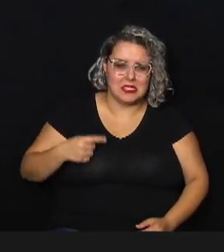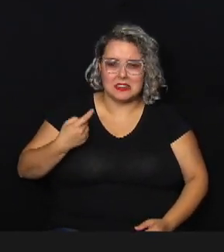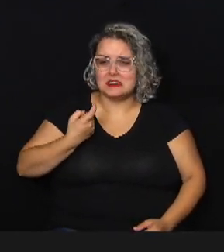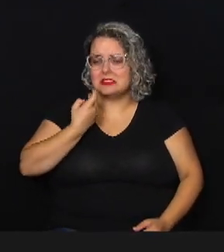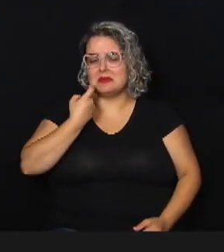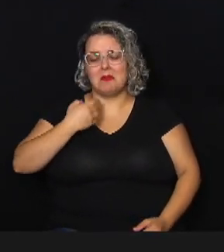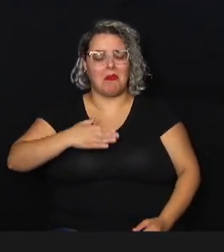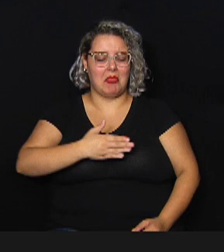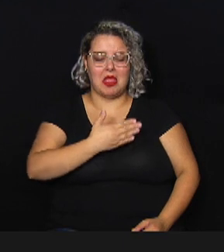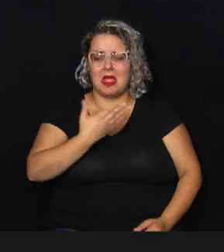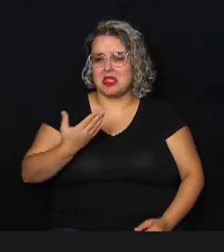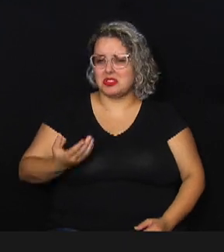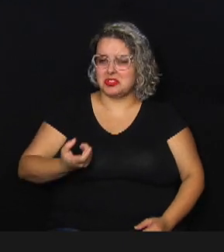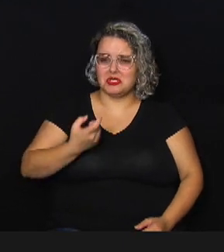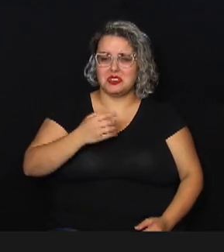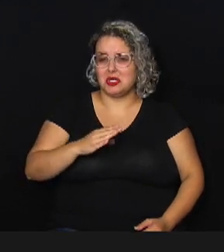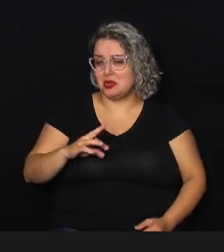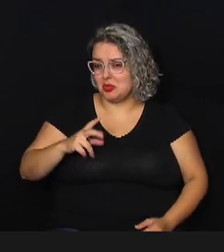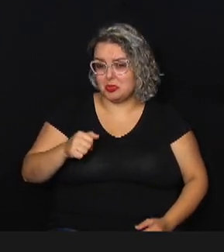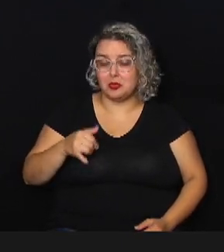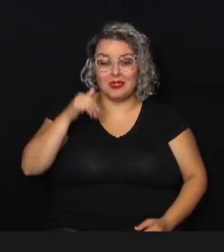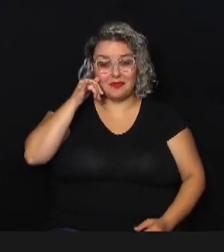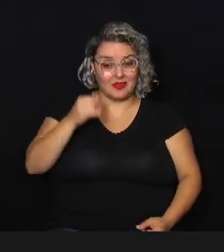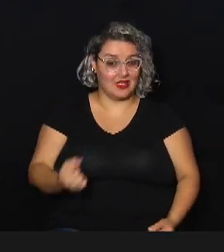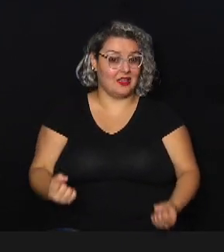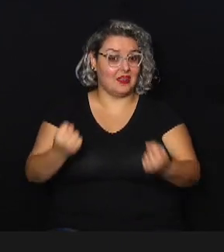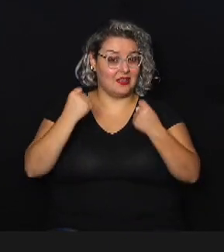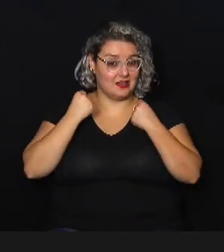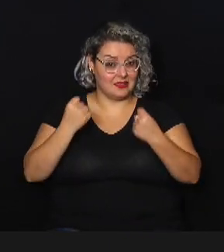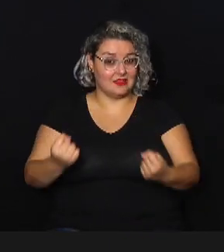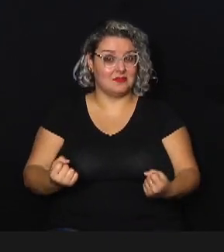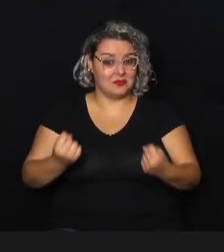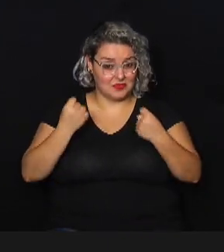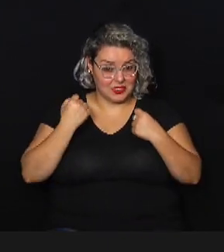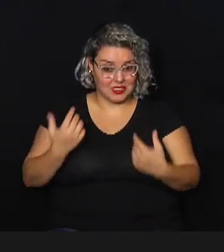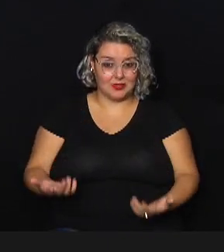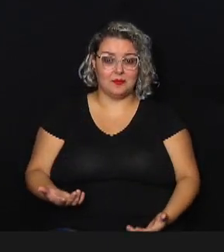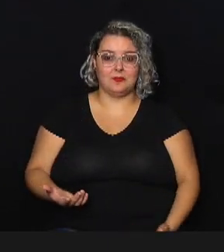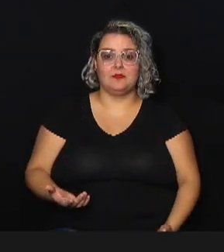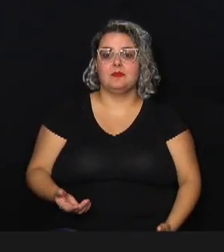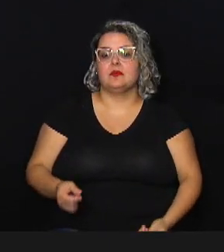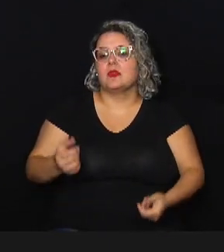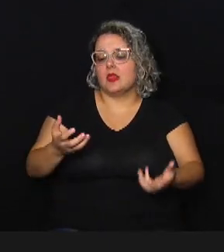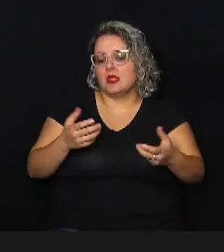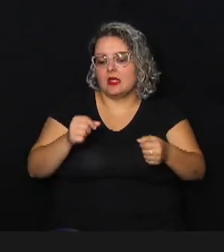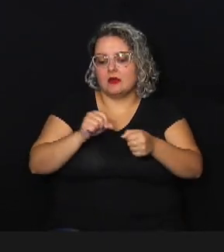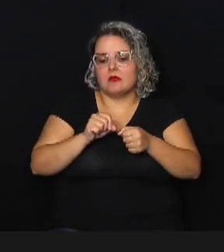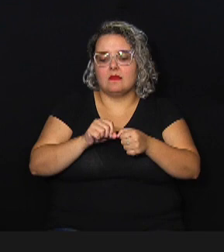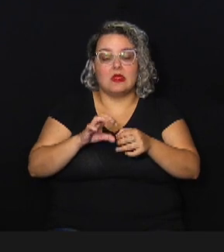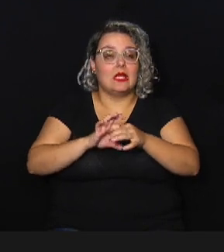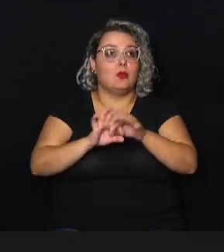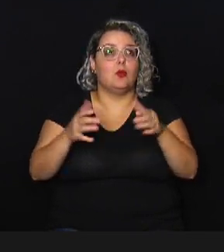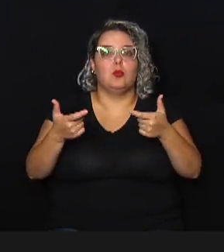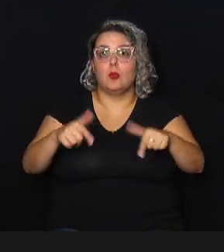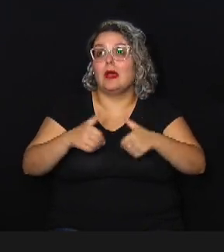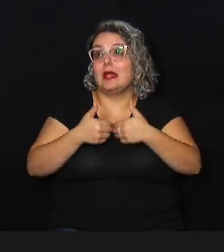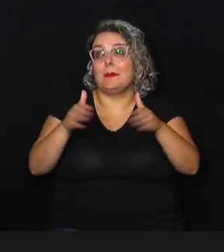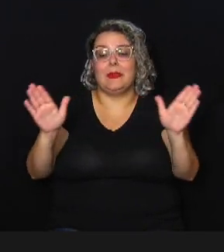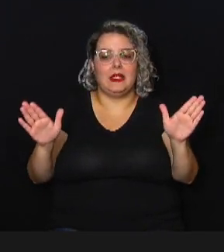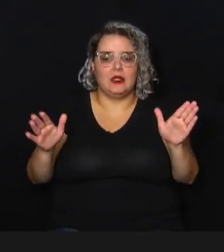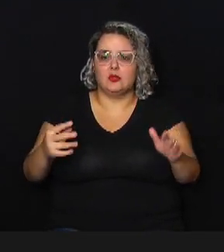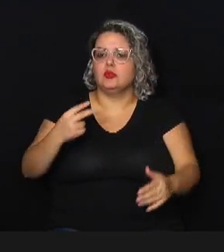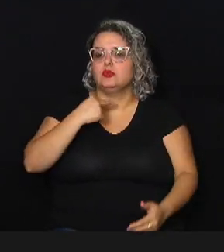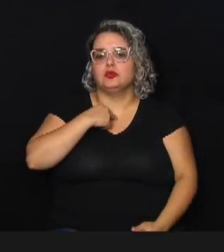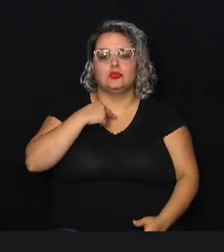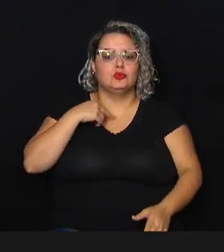Devem evitar, por exemplo, academia, né? A gente pede ao paciente, eu quero que você faça alguma coisa, mas ao ar livre, não pode